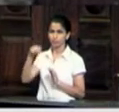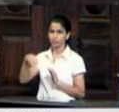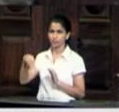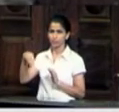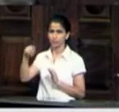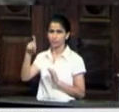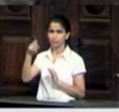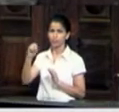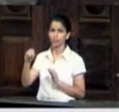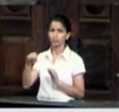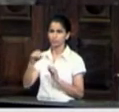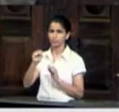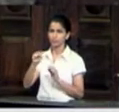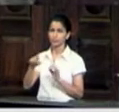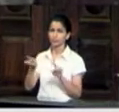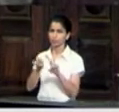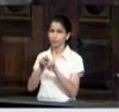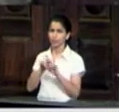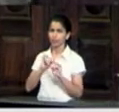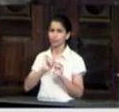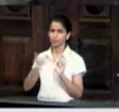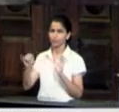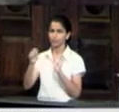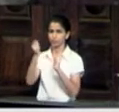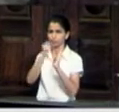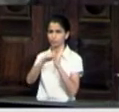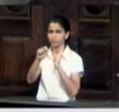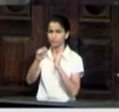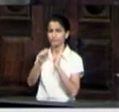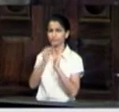também foram decretadas as prisões